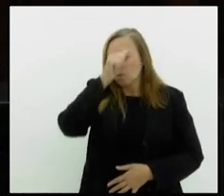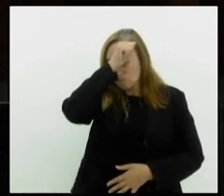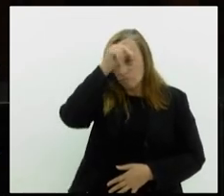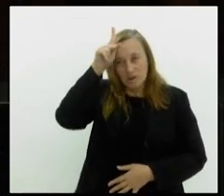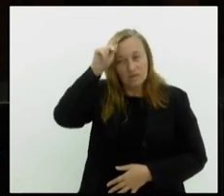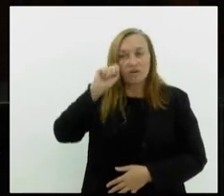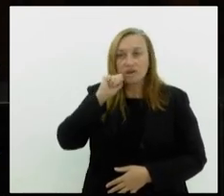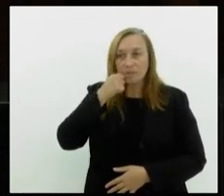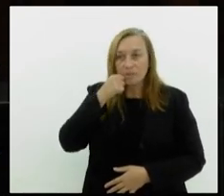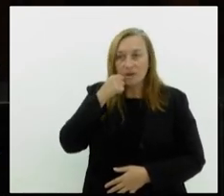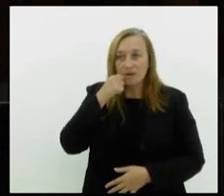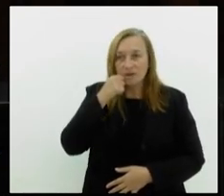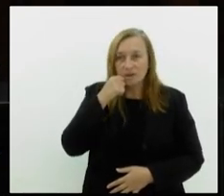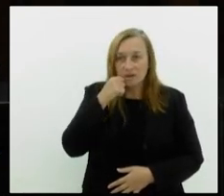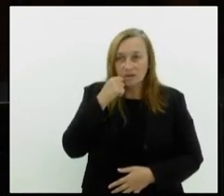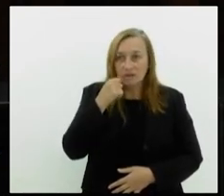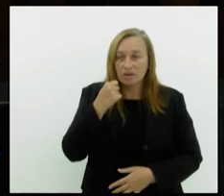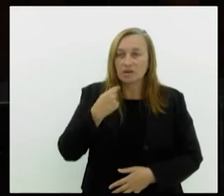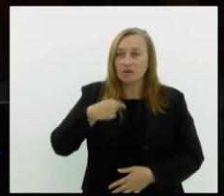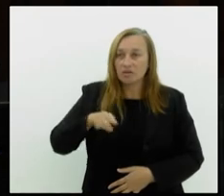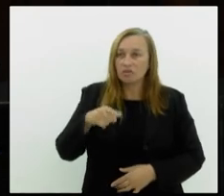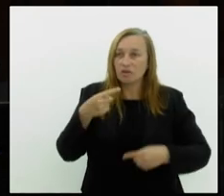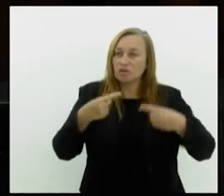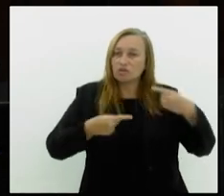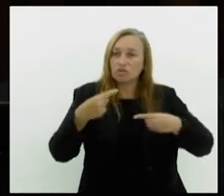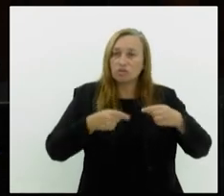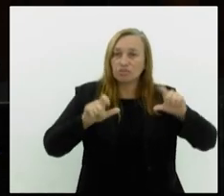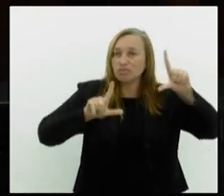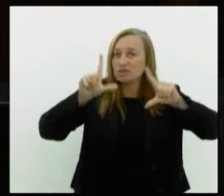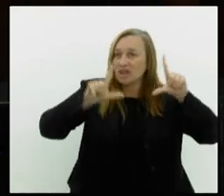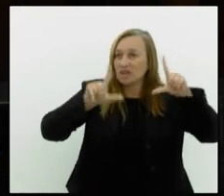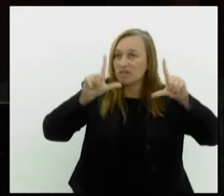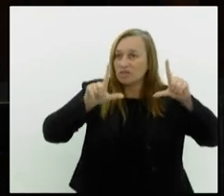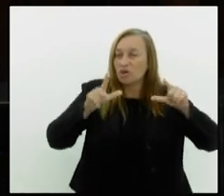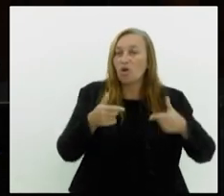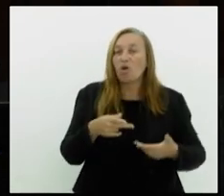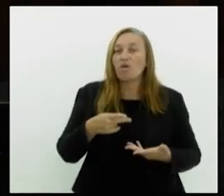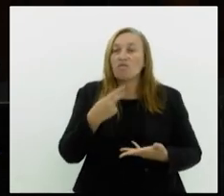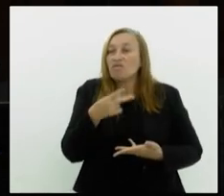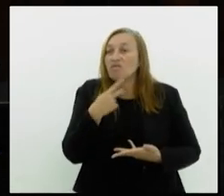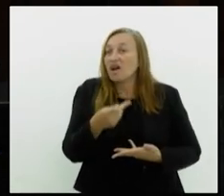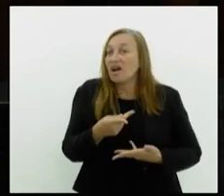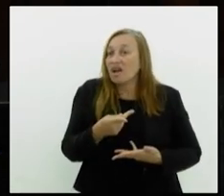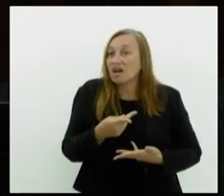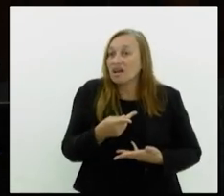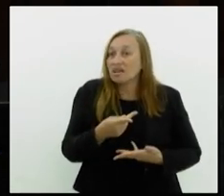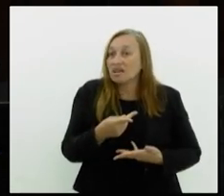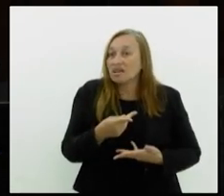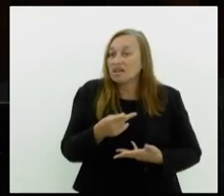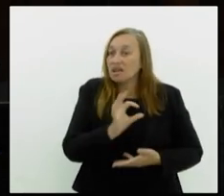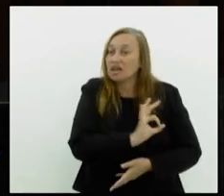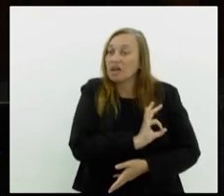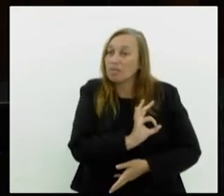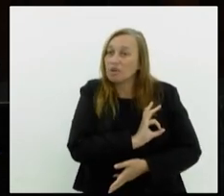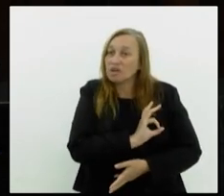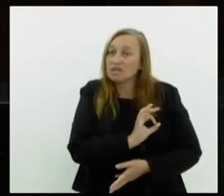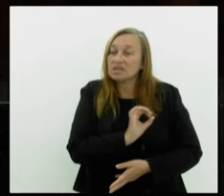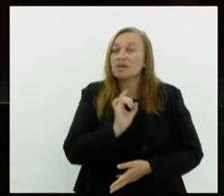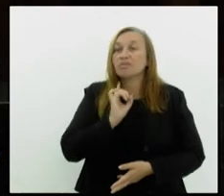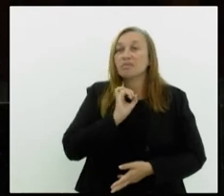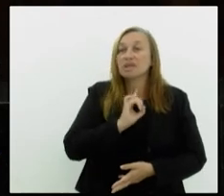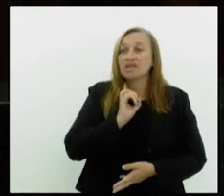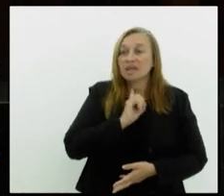a disfarçatez de ir para um debate de televisão, onde ele diz que a polícia mineira, que é